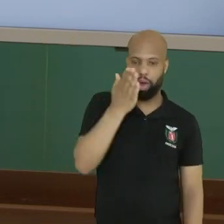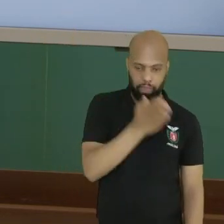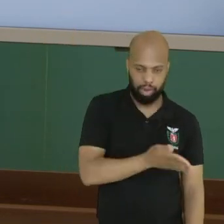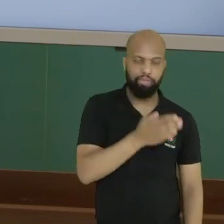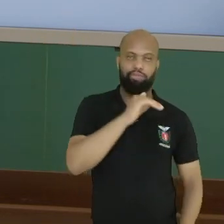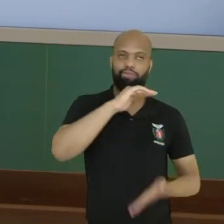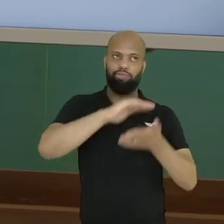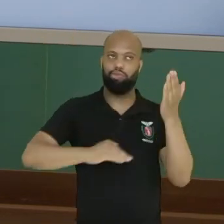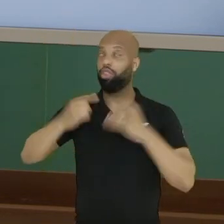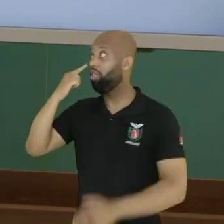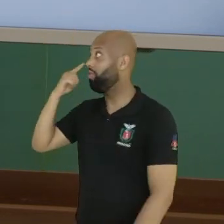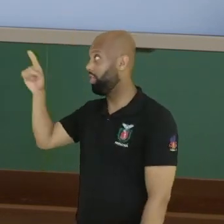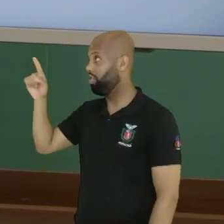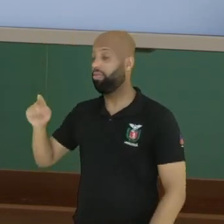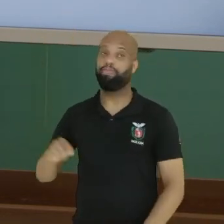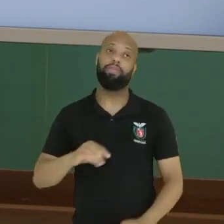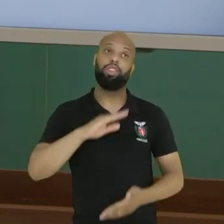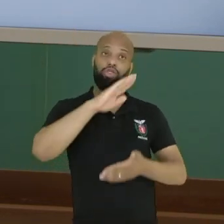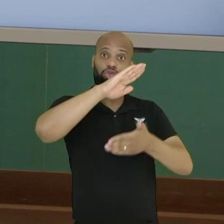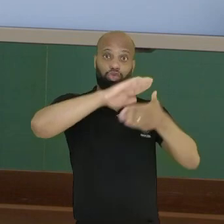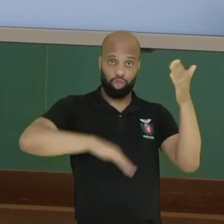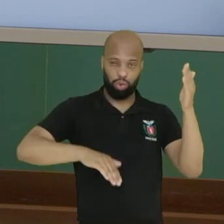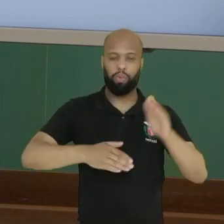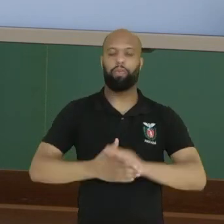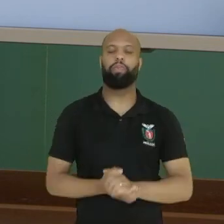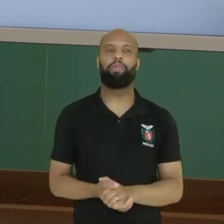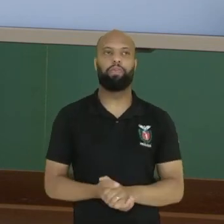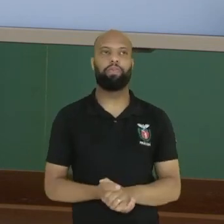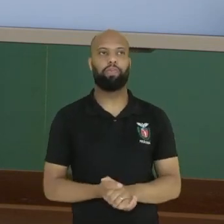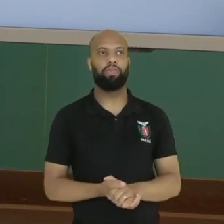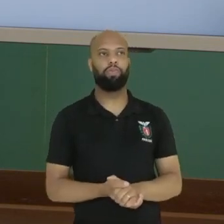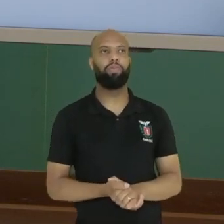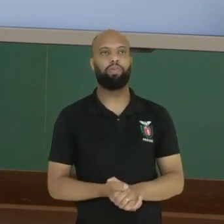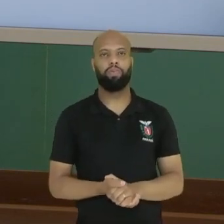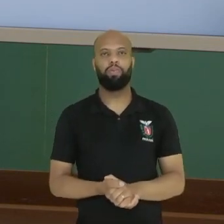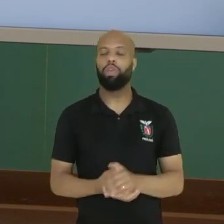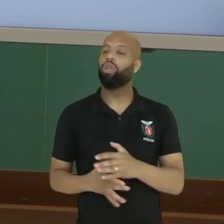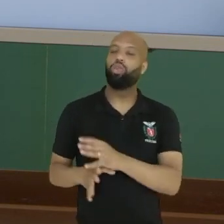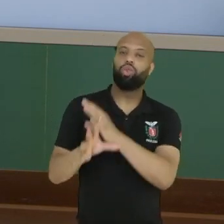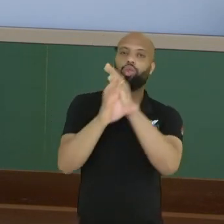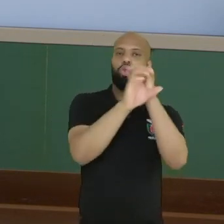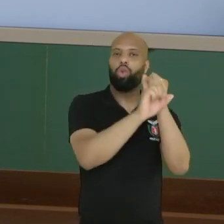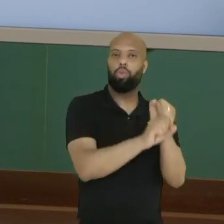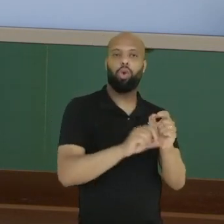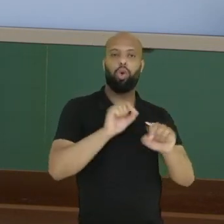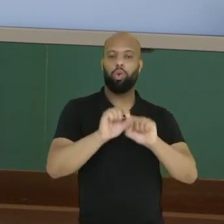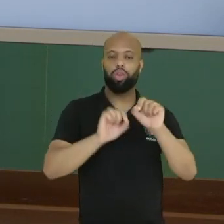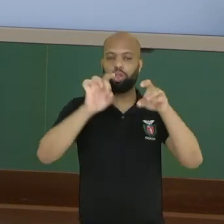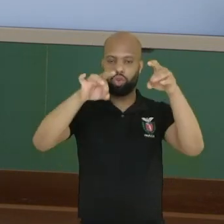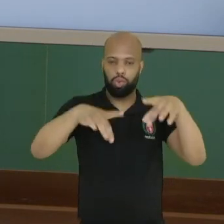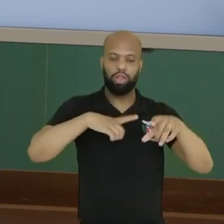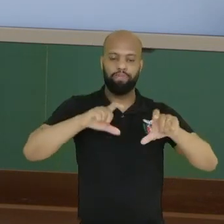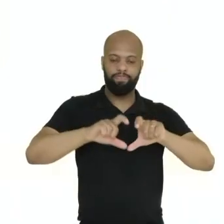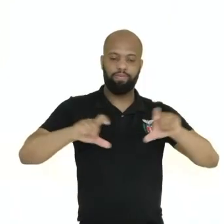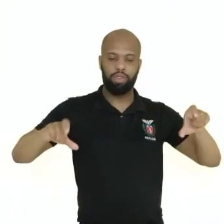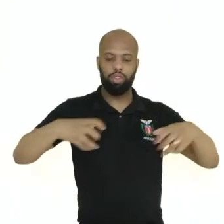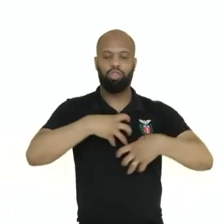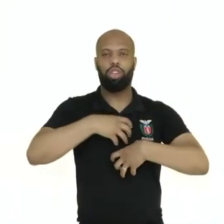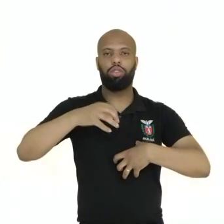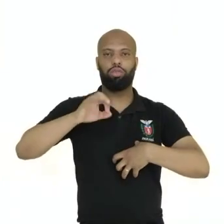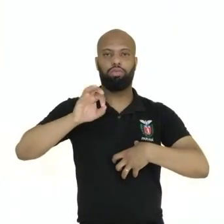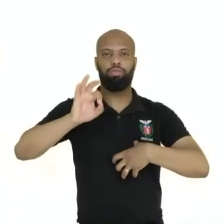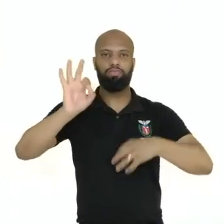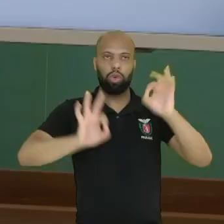reagentes, estão em igualdade e distintos, cortamos. Somamos os outros e temos a nossa equação